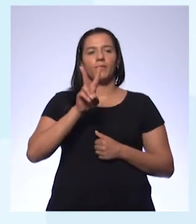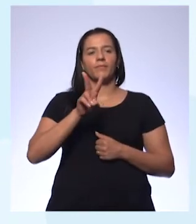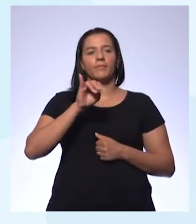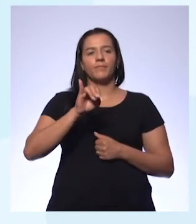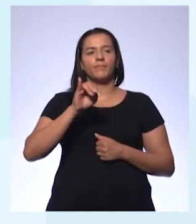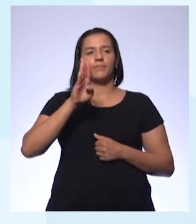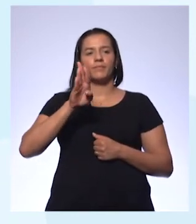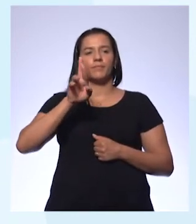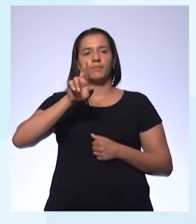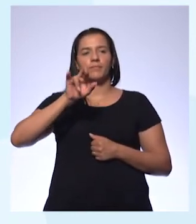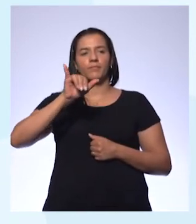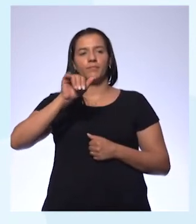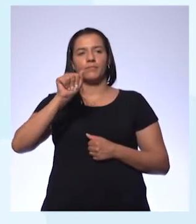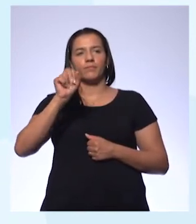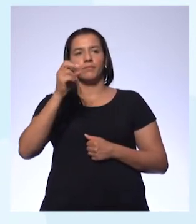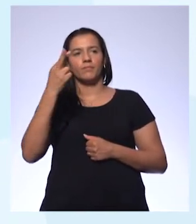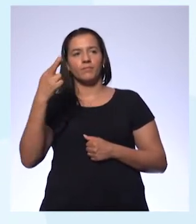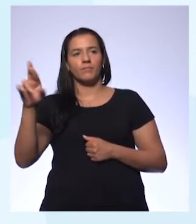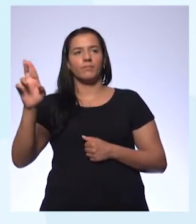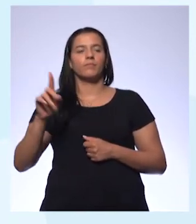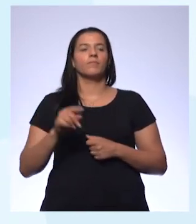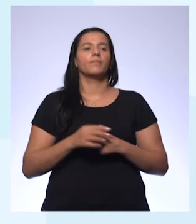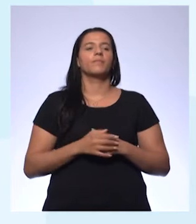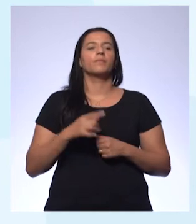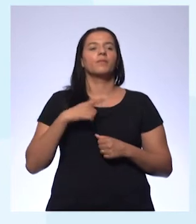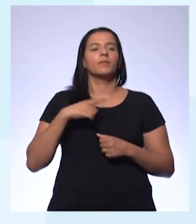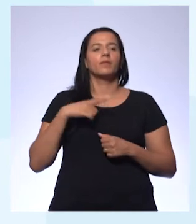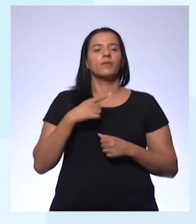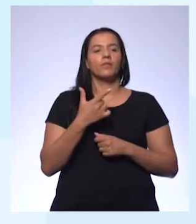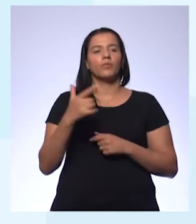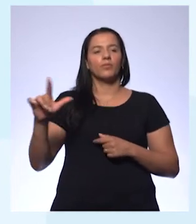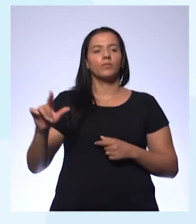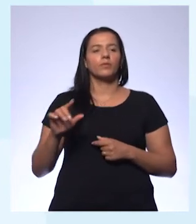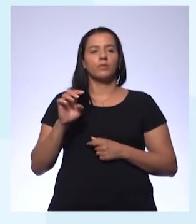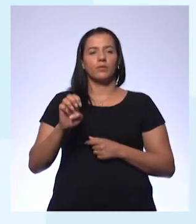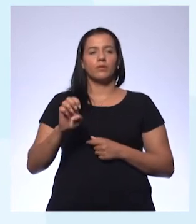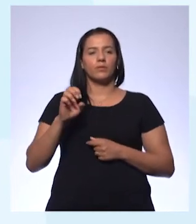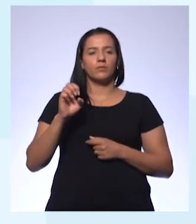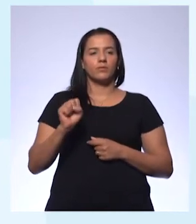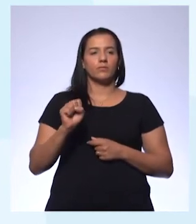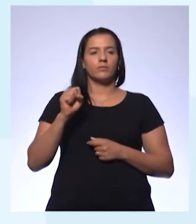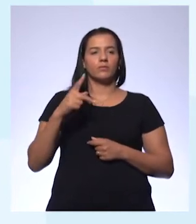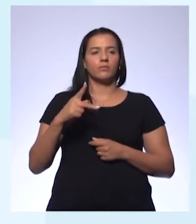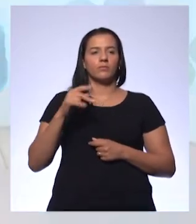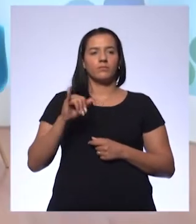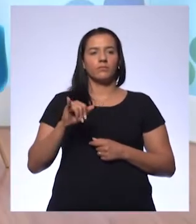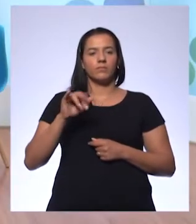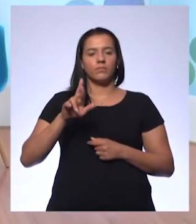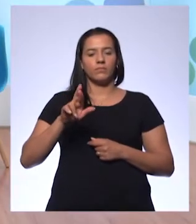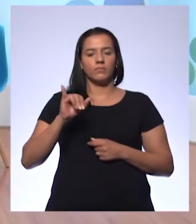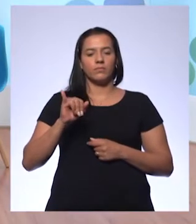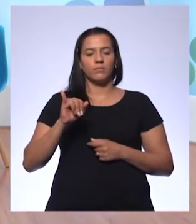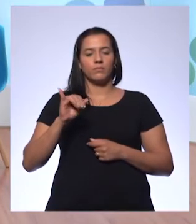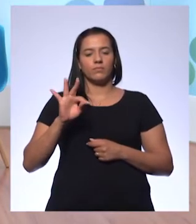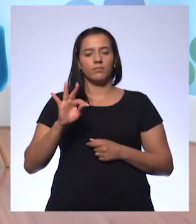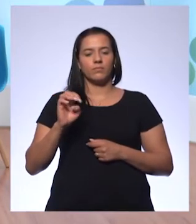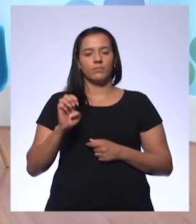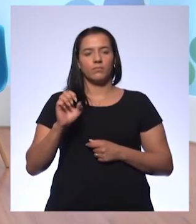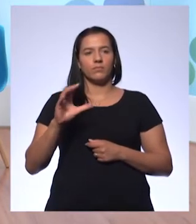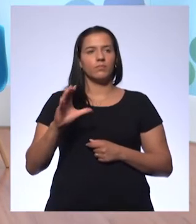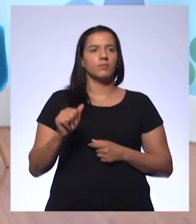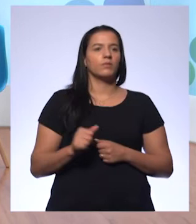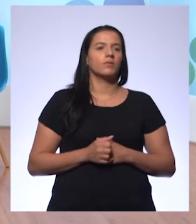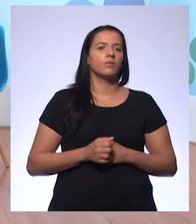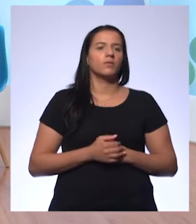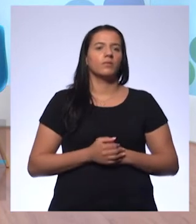que é em formato de vírgula, e a gente tem a espiroqueta. Ok? Professor, dá para guardar uma dúvida